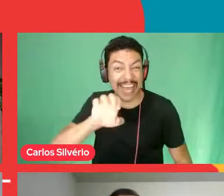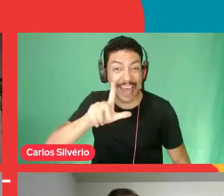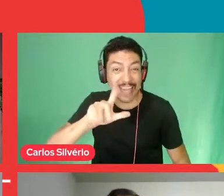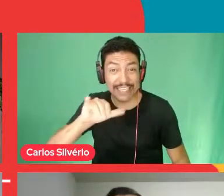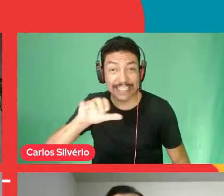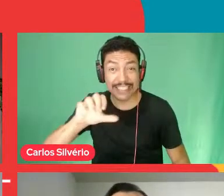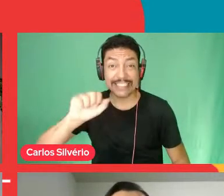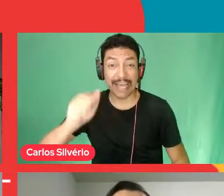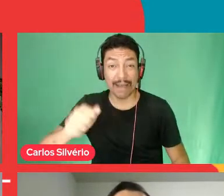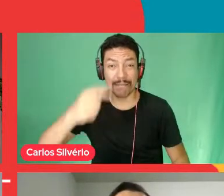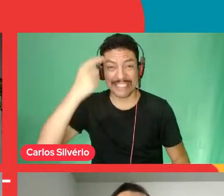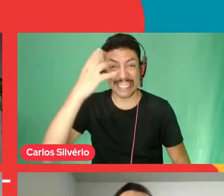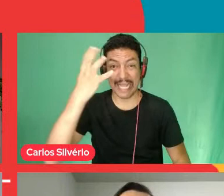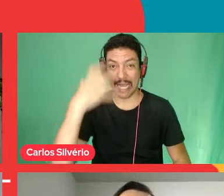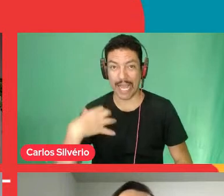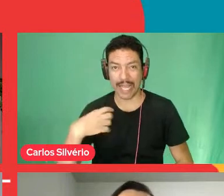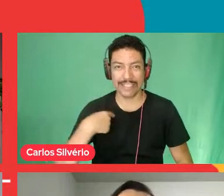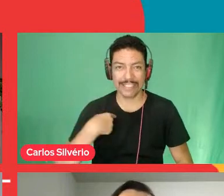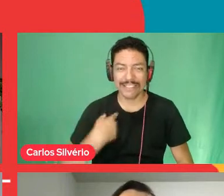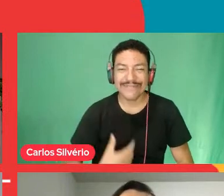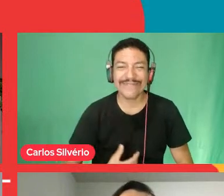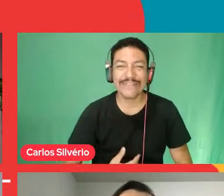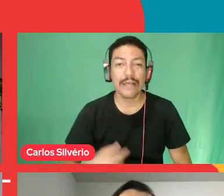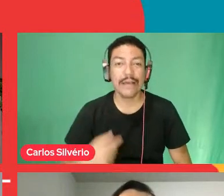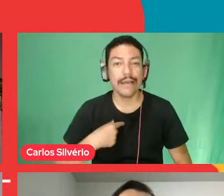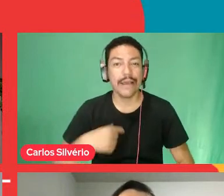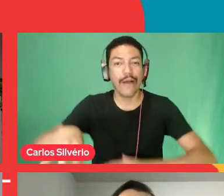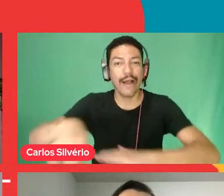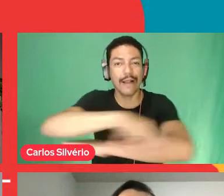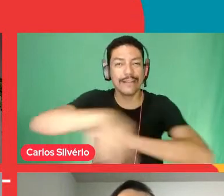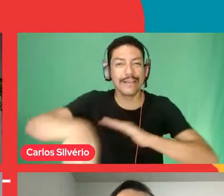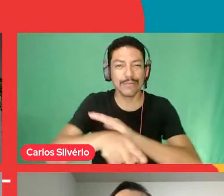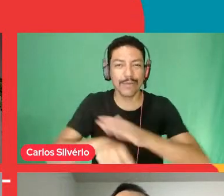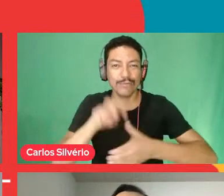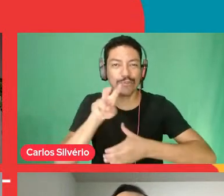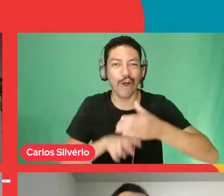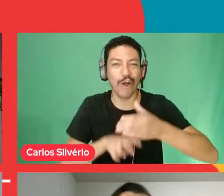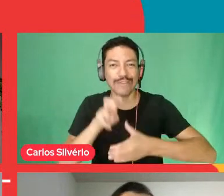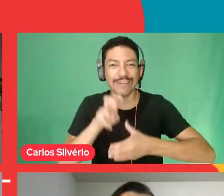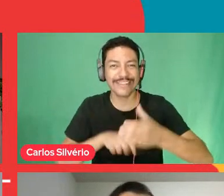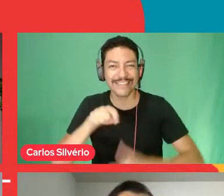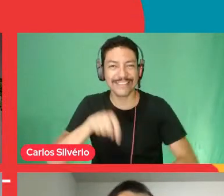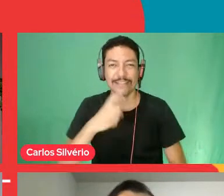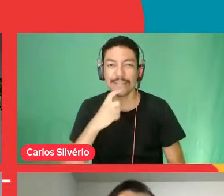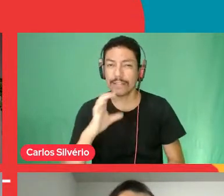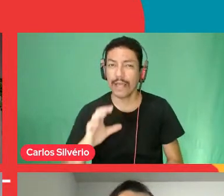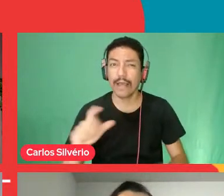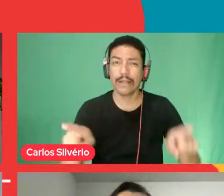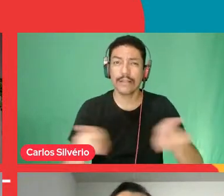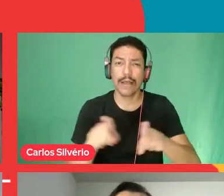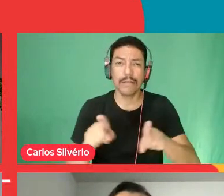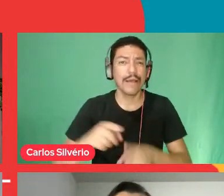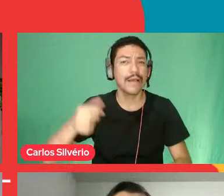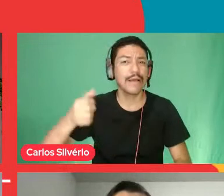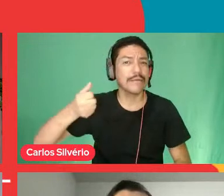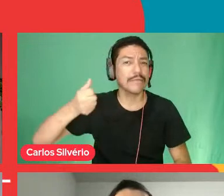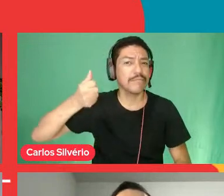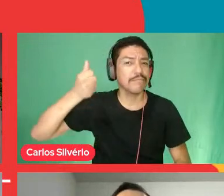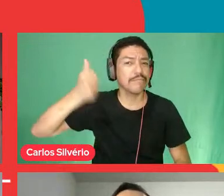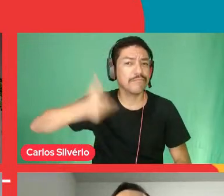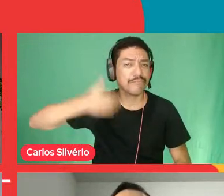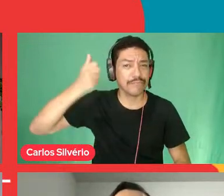Mas eu sou a Ana, sou arquiteta de software aqui dentro da C&T. Também fazendo descrição. Eu sou